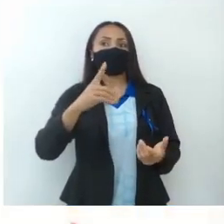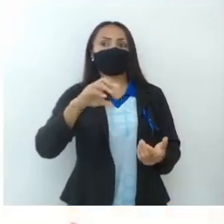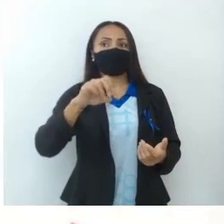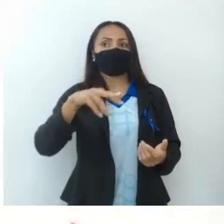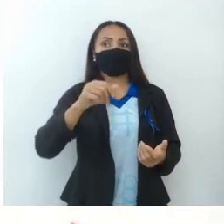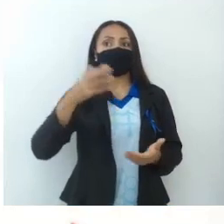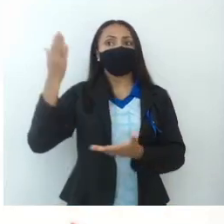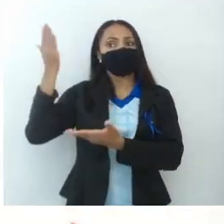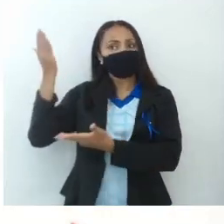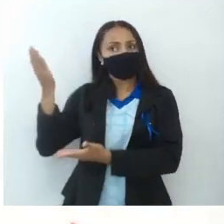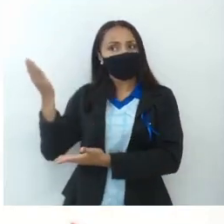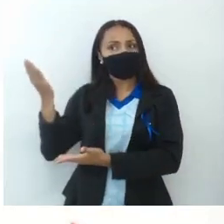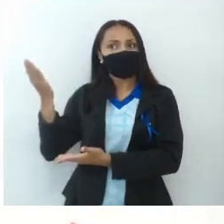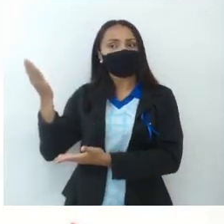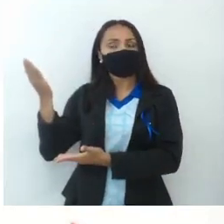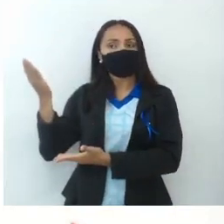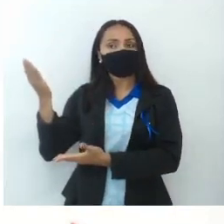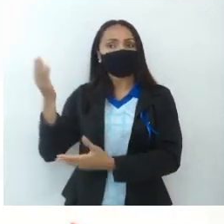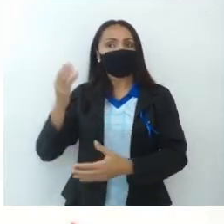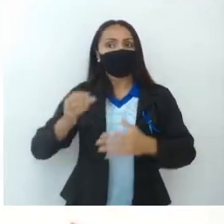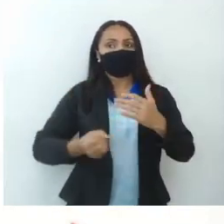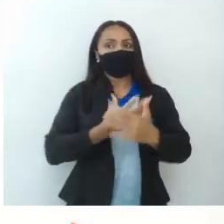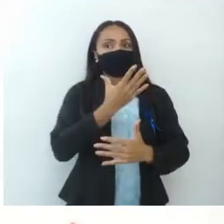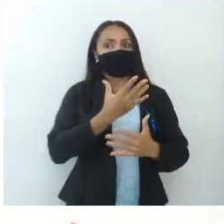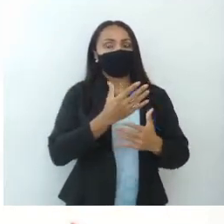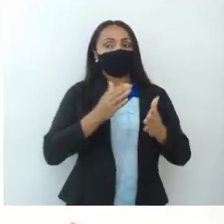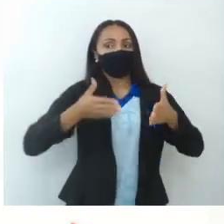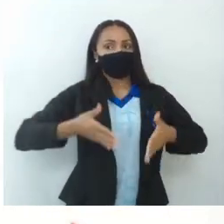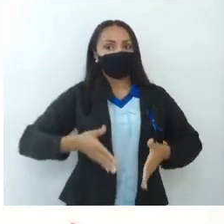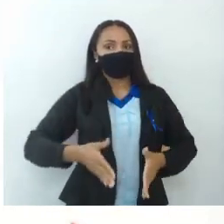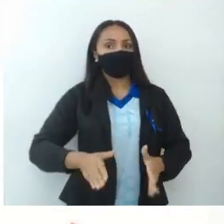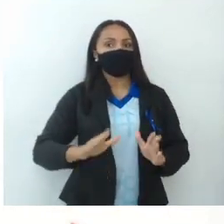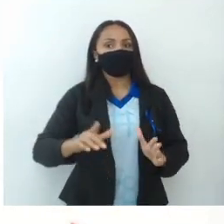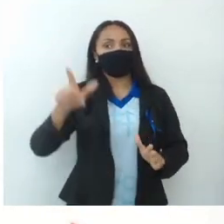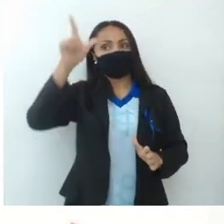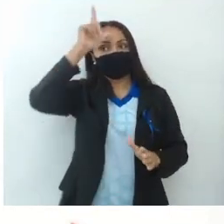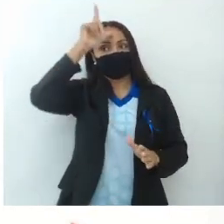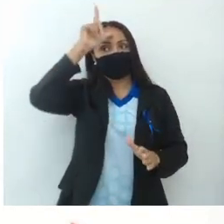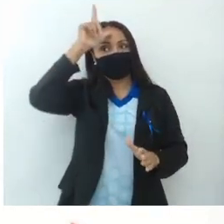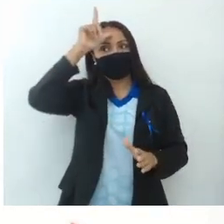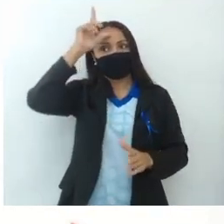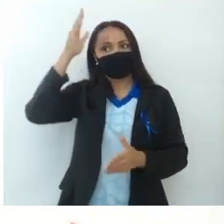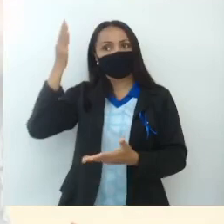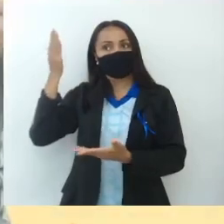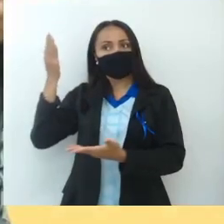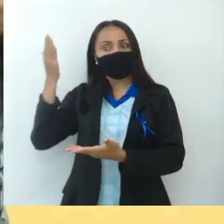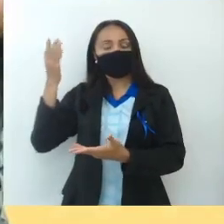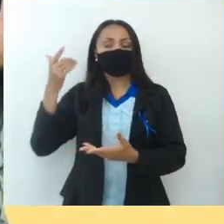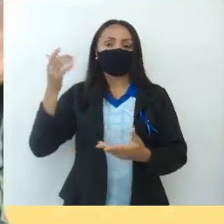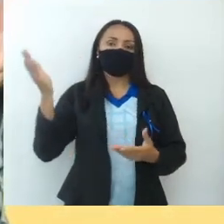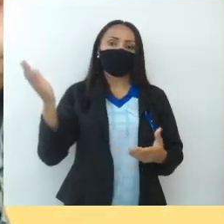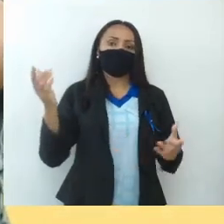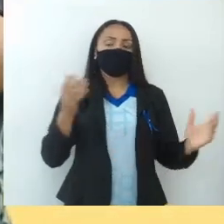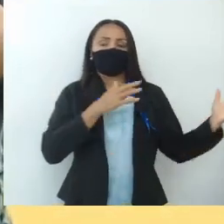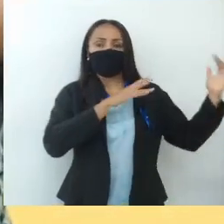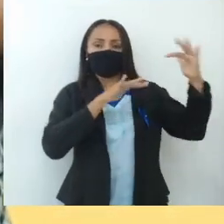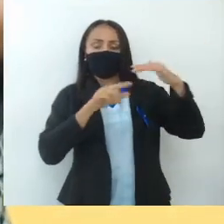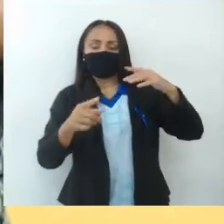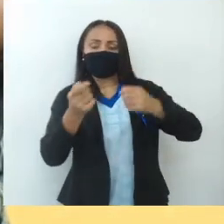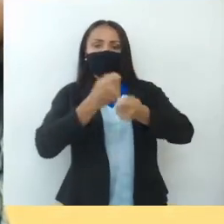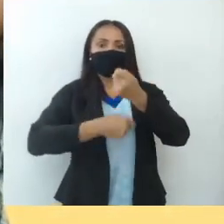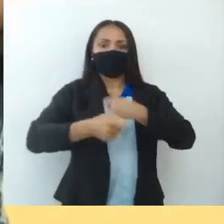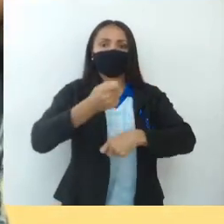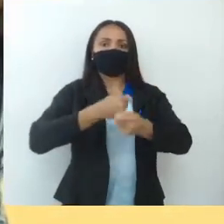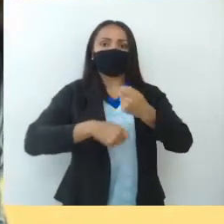Maurício de Nassau, que de origem de nascimento é alemão, né? Veio administrar a capitania de Pernambuco, que foi